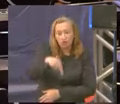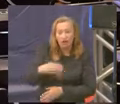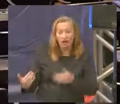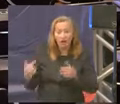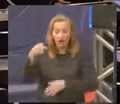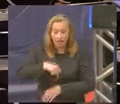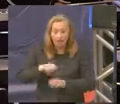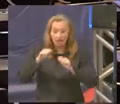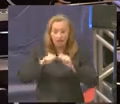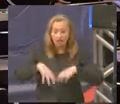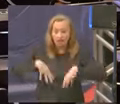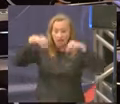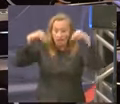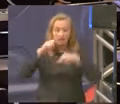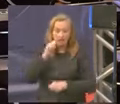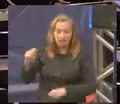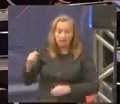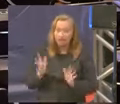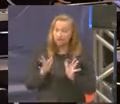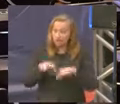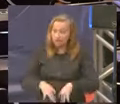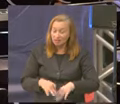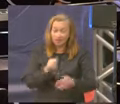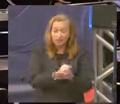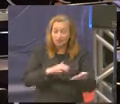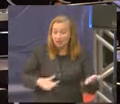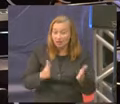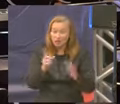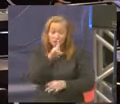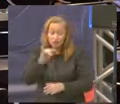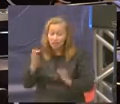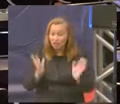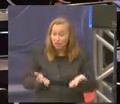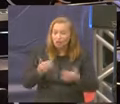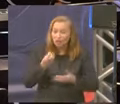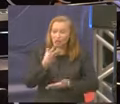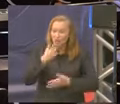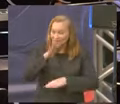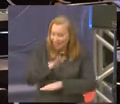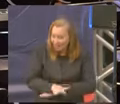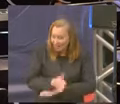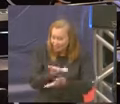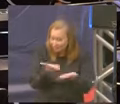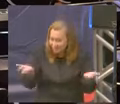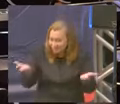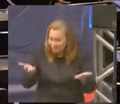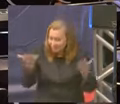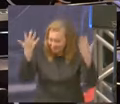Palácio Tiradentes. Damos por encerradas as atividades do dia de hoje. Tenham todos uma boa tarde.